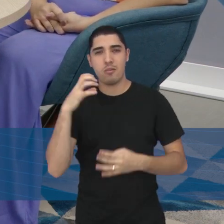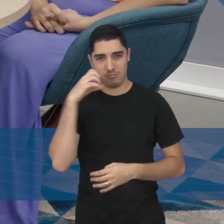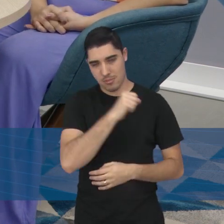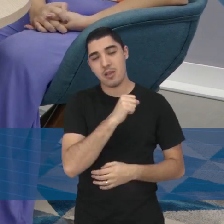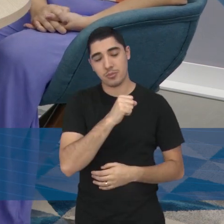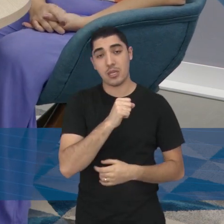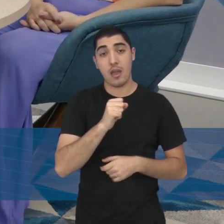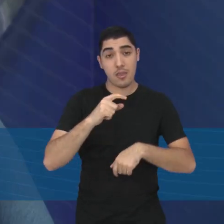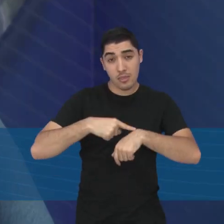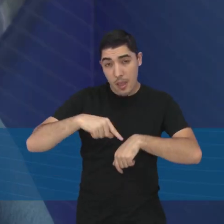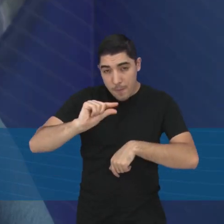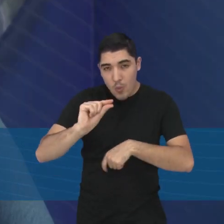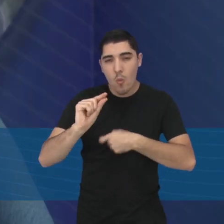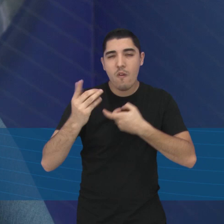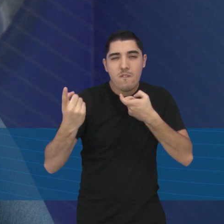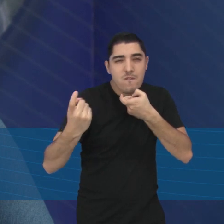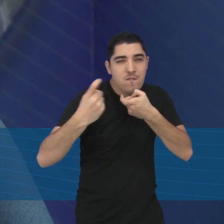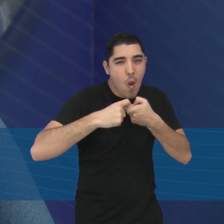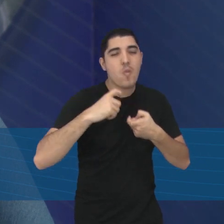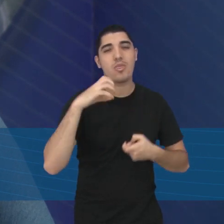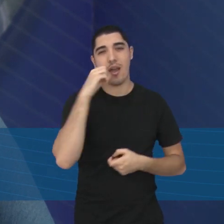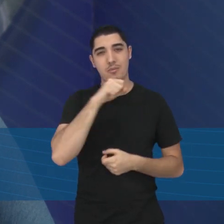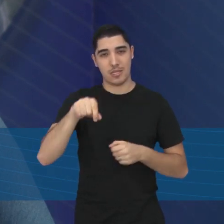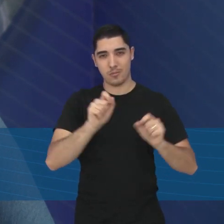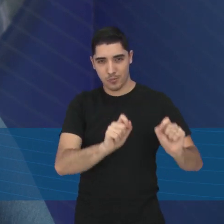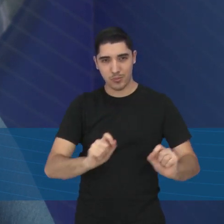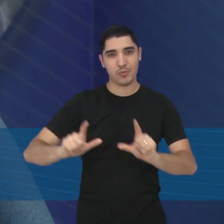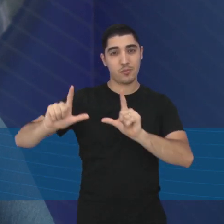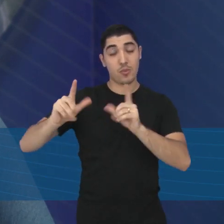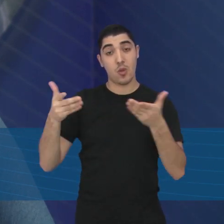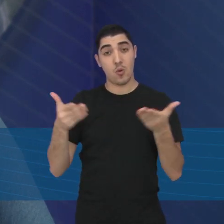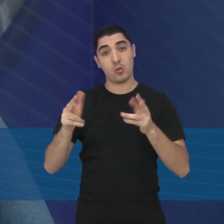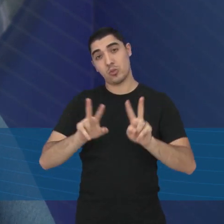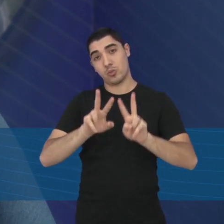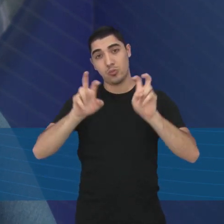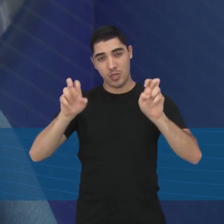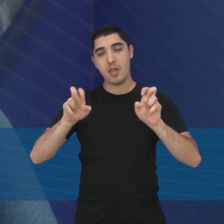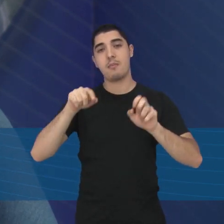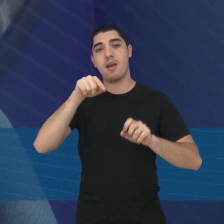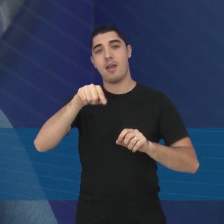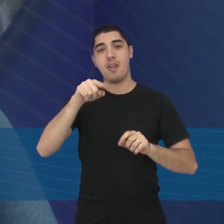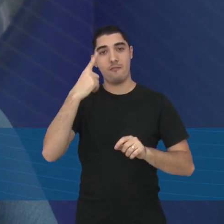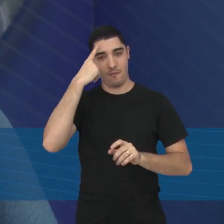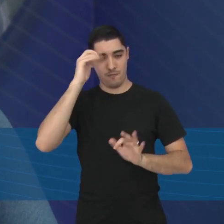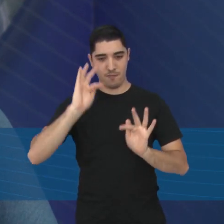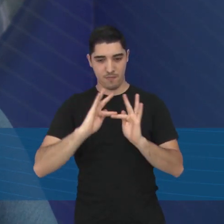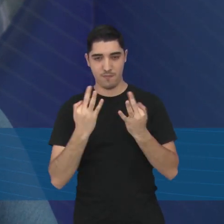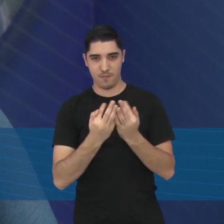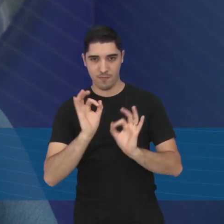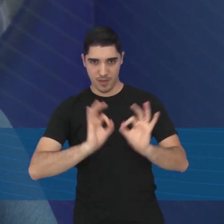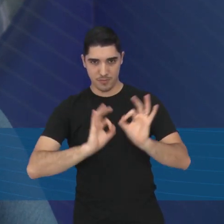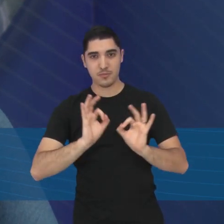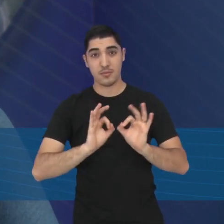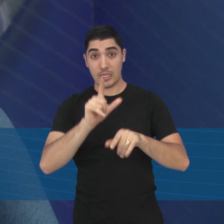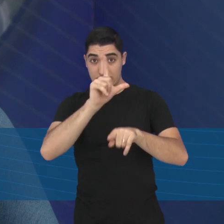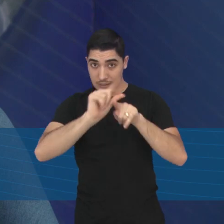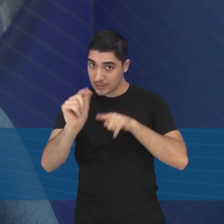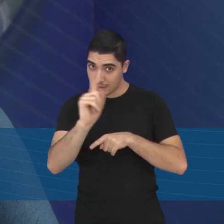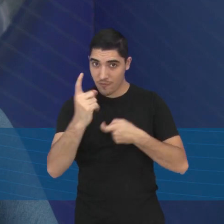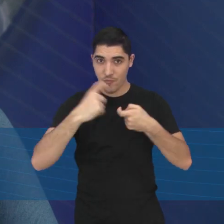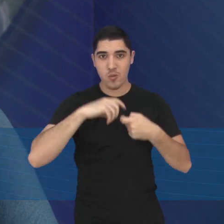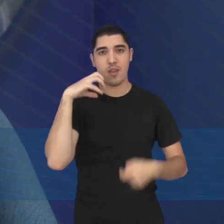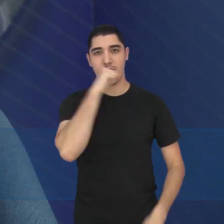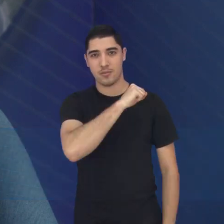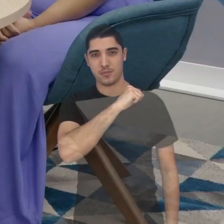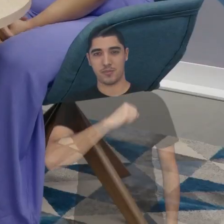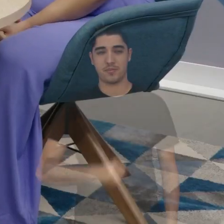hoje e daqui a pouquinho nós voltamos com Diálogos da Cidade. Hoje nós estamos falando sobre planejamento familiar. Não saiam daí que voltamos